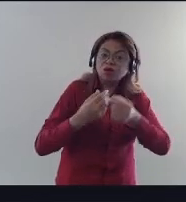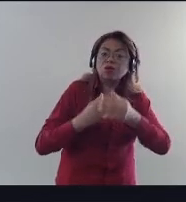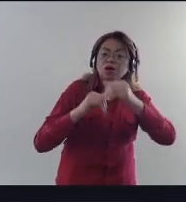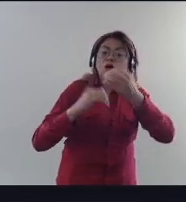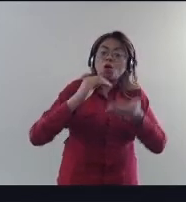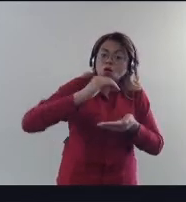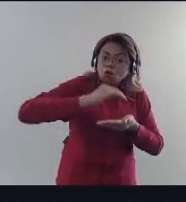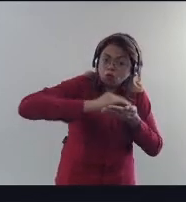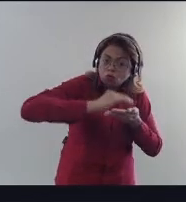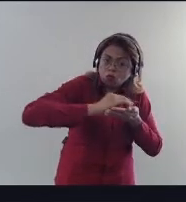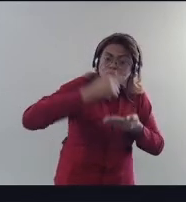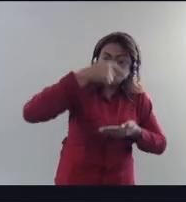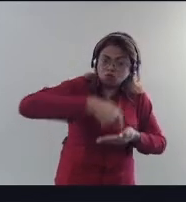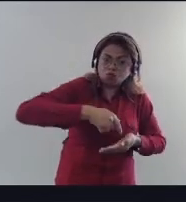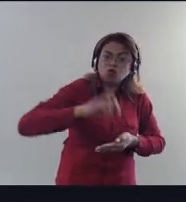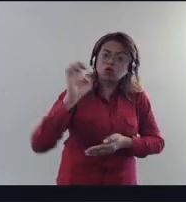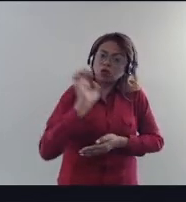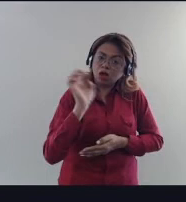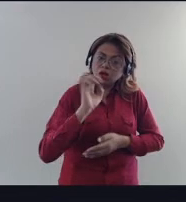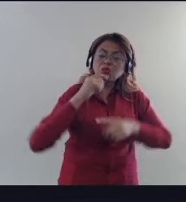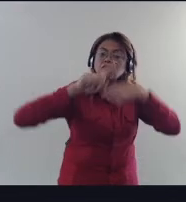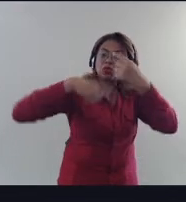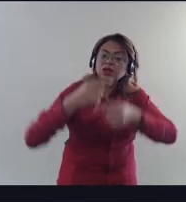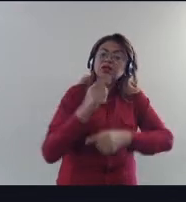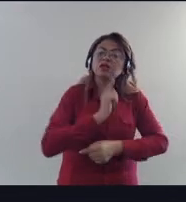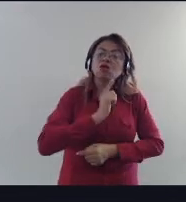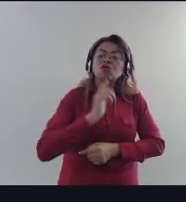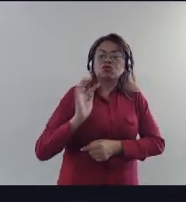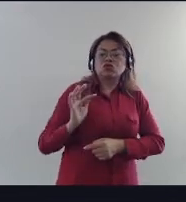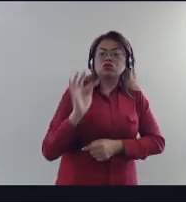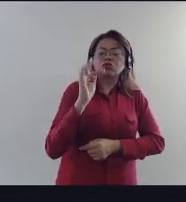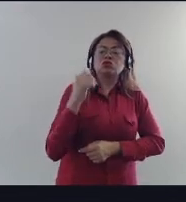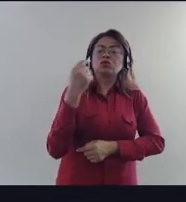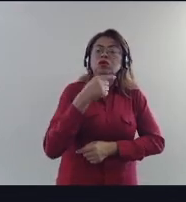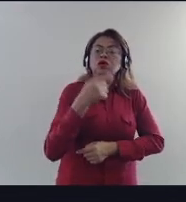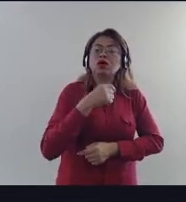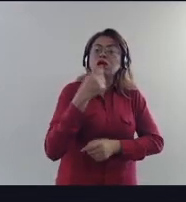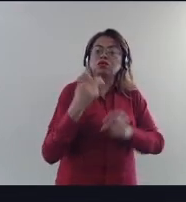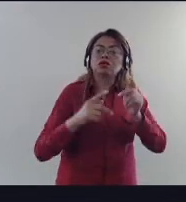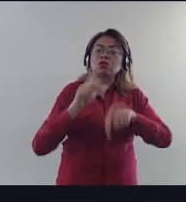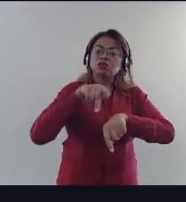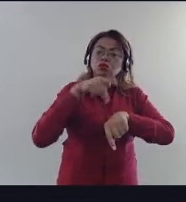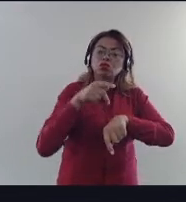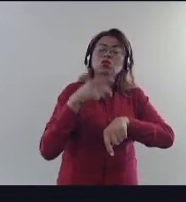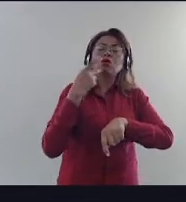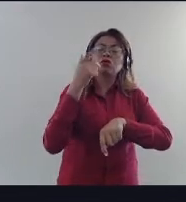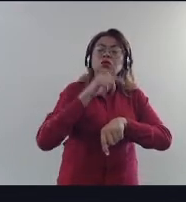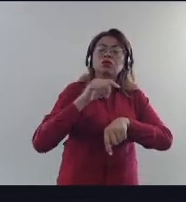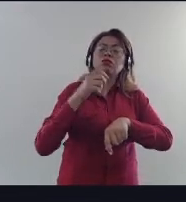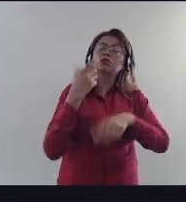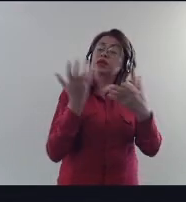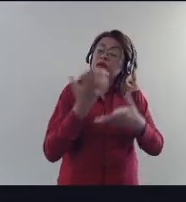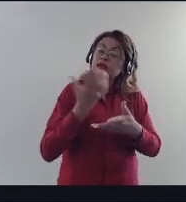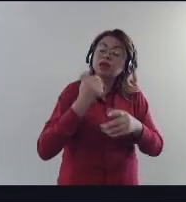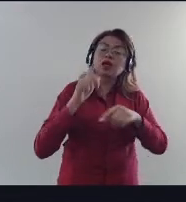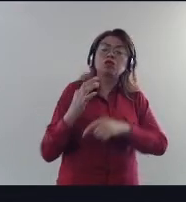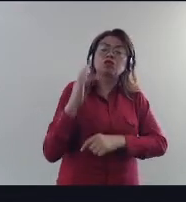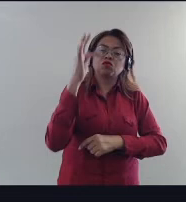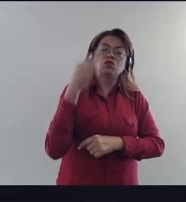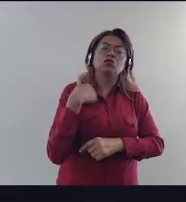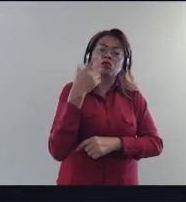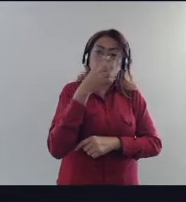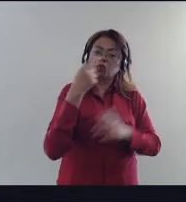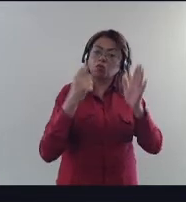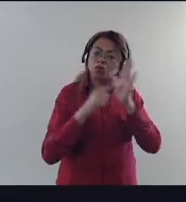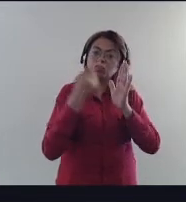para financiar iniciativas para o futuro que eles querem. Então, eles estão construindo o cenário de futuro desejável do ponto de vista